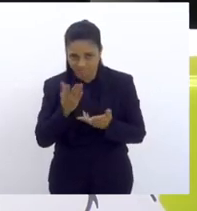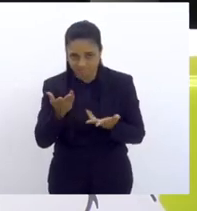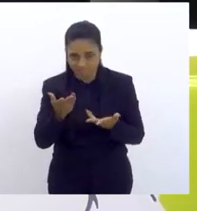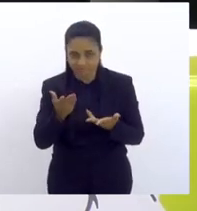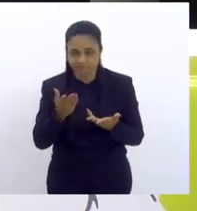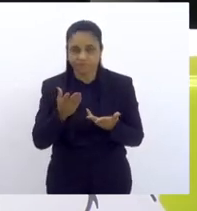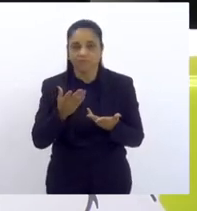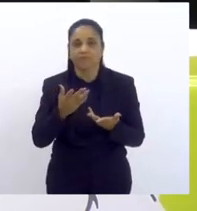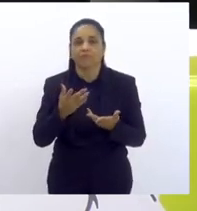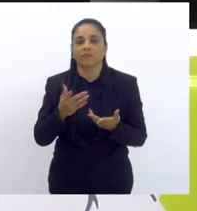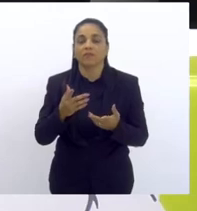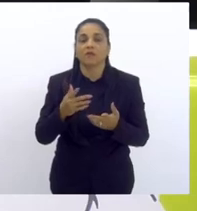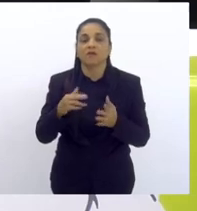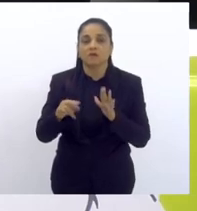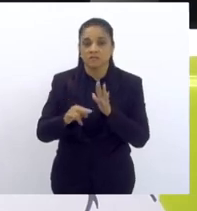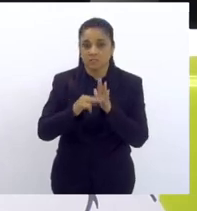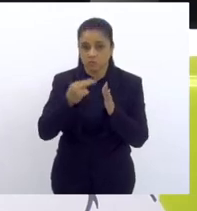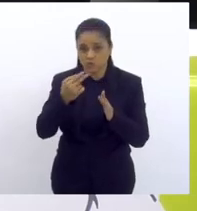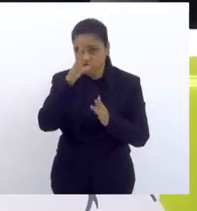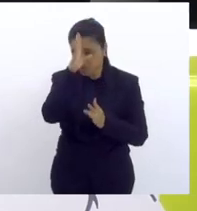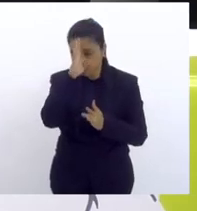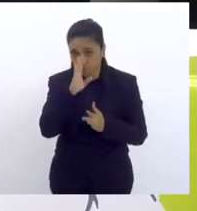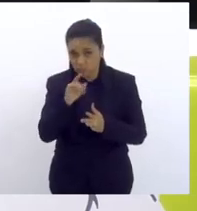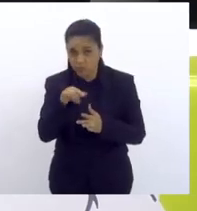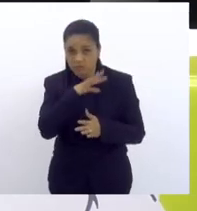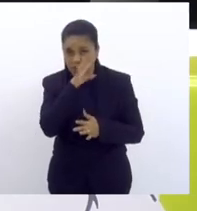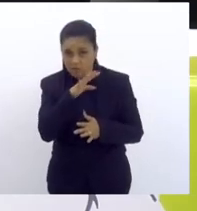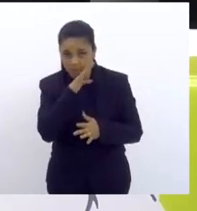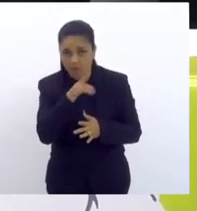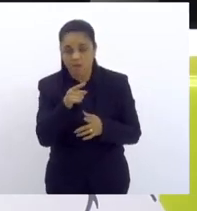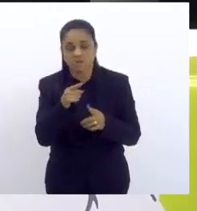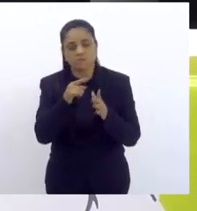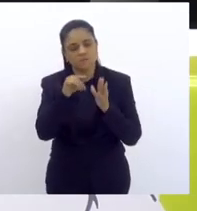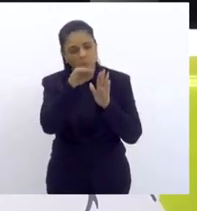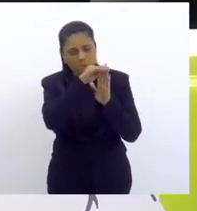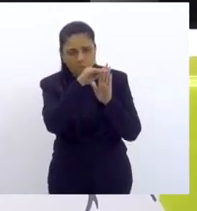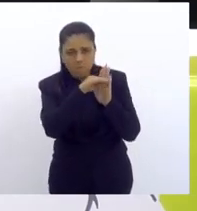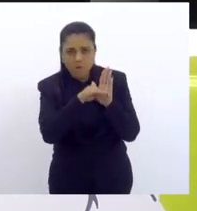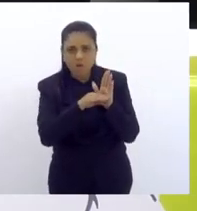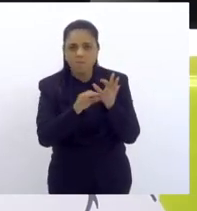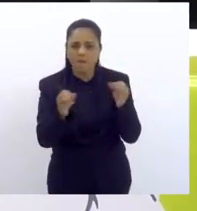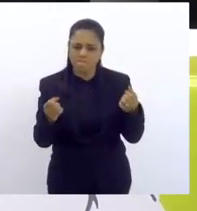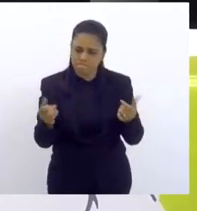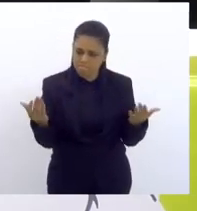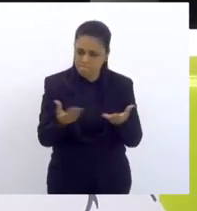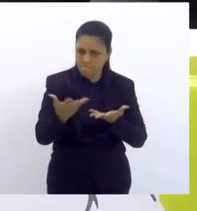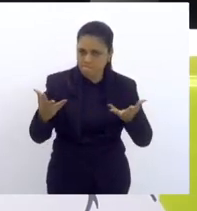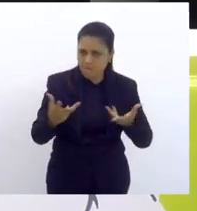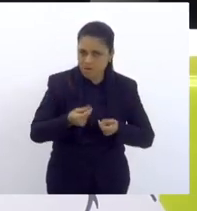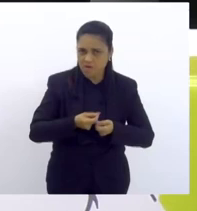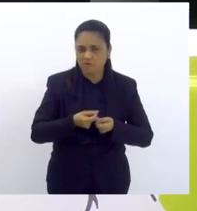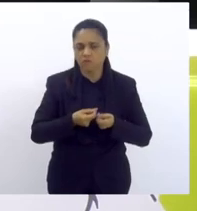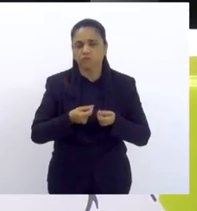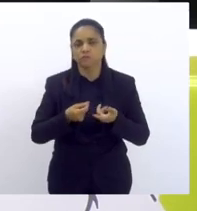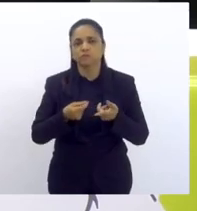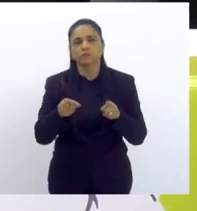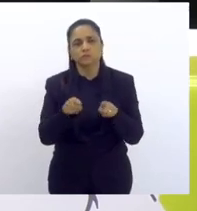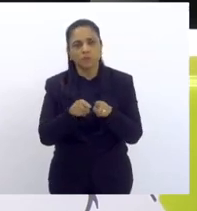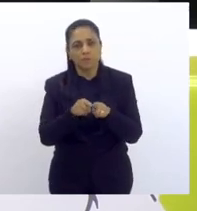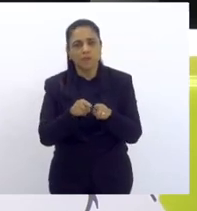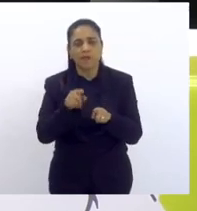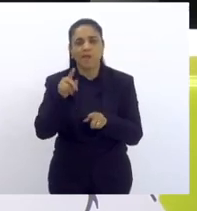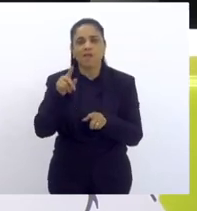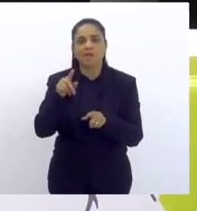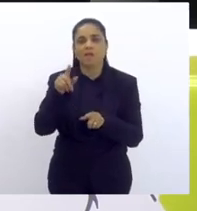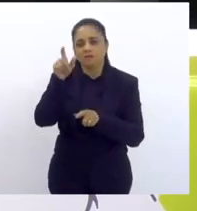um programa de esporte também ajude aqueles que historicamente se fizeram a